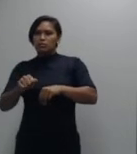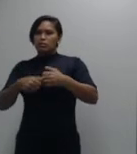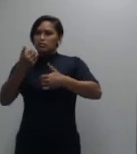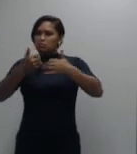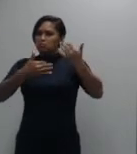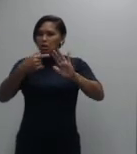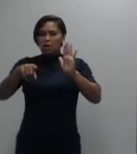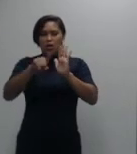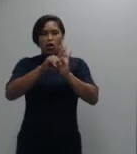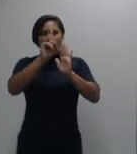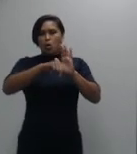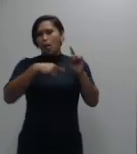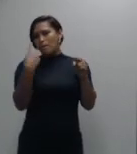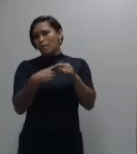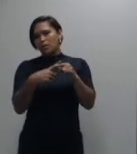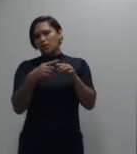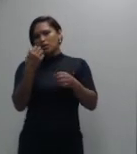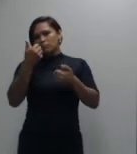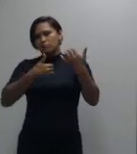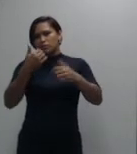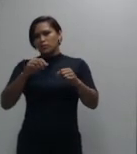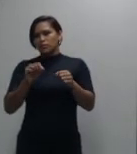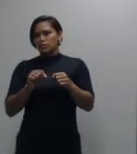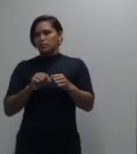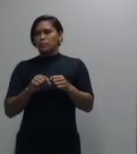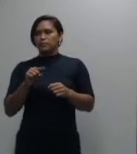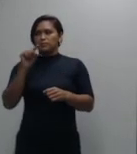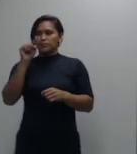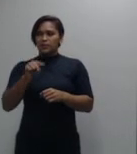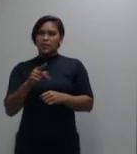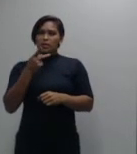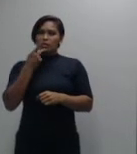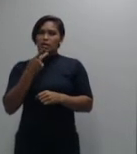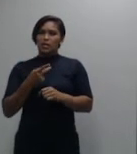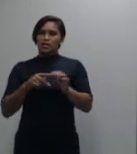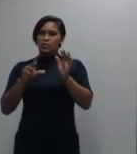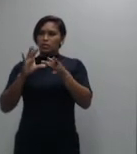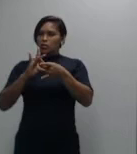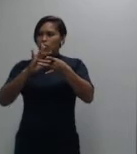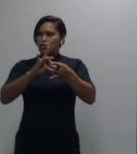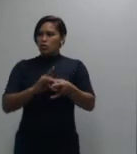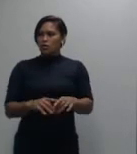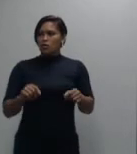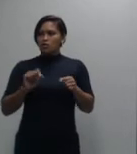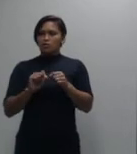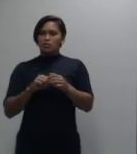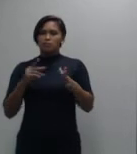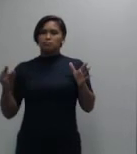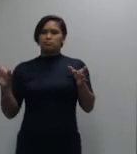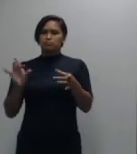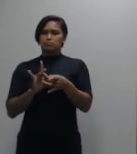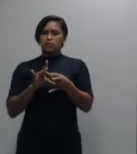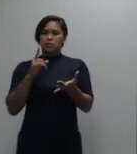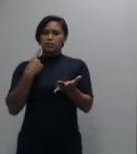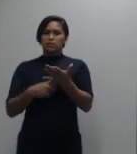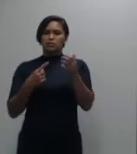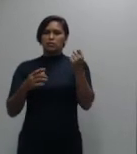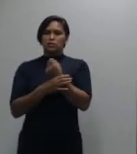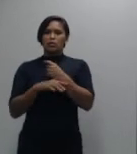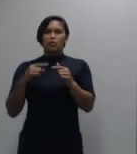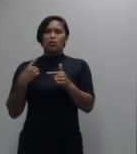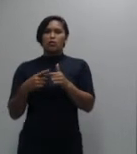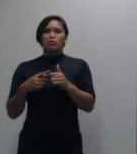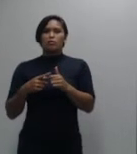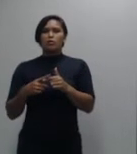Portanto o que se fazer essa colocação é esse o contexto fático que gera uma das segurança porque a Ministra